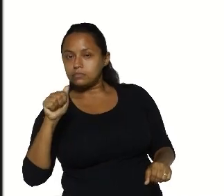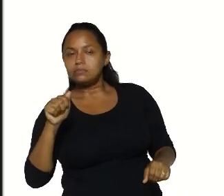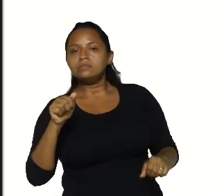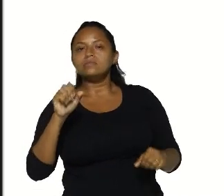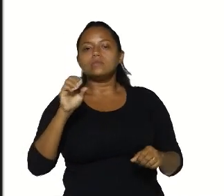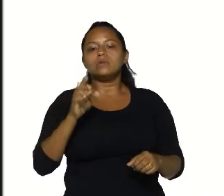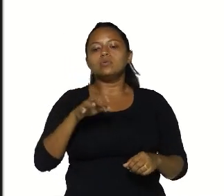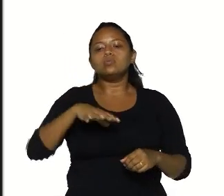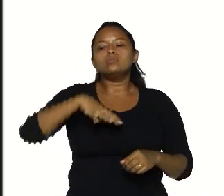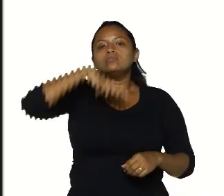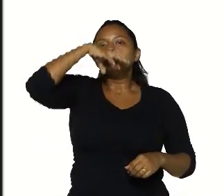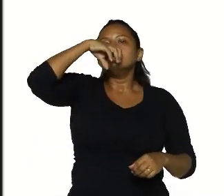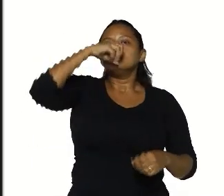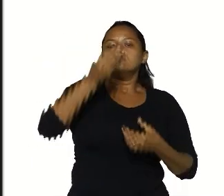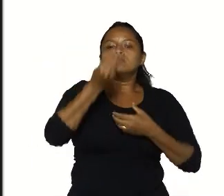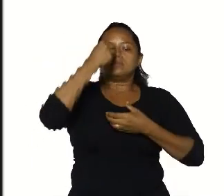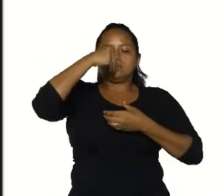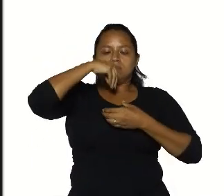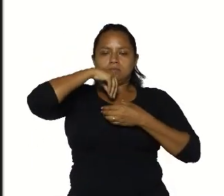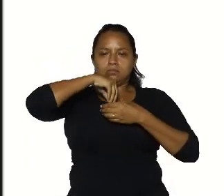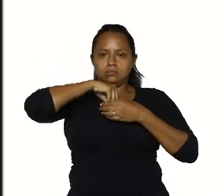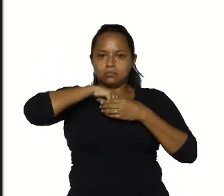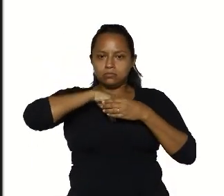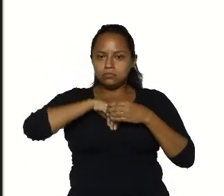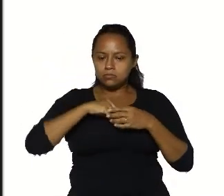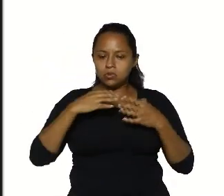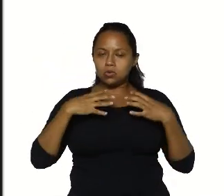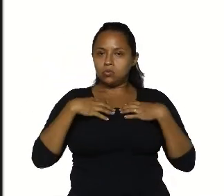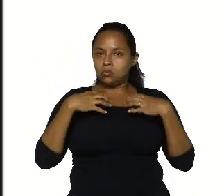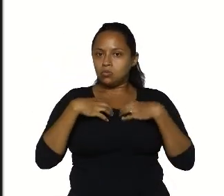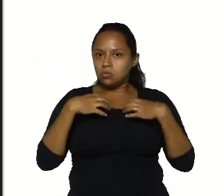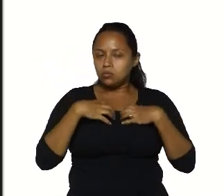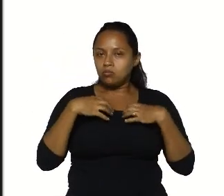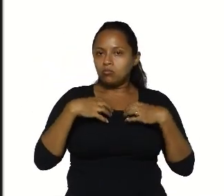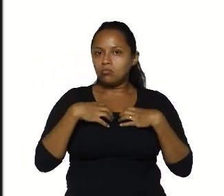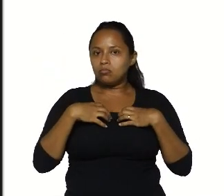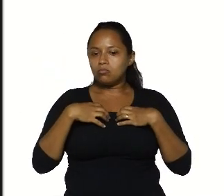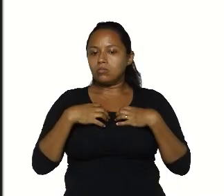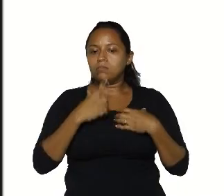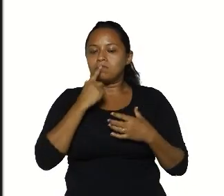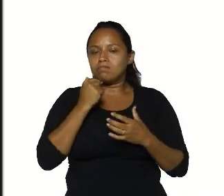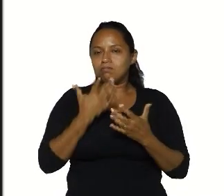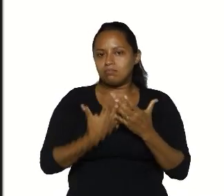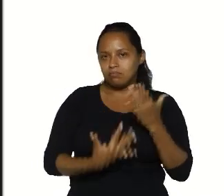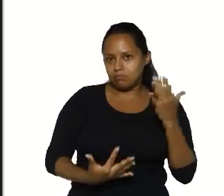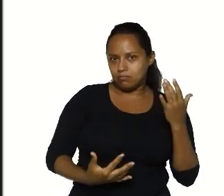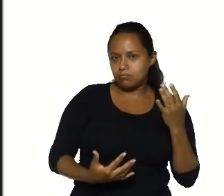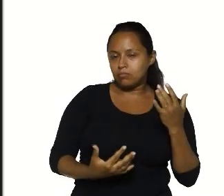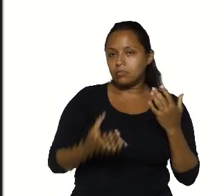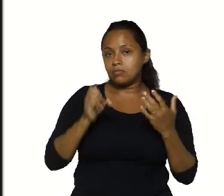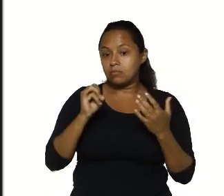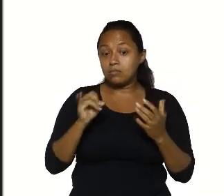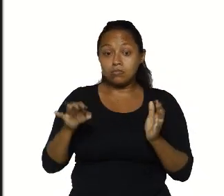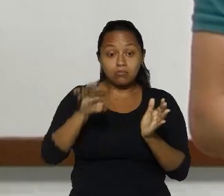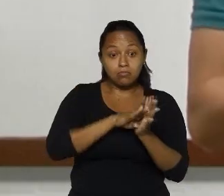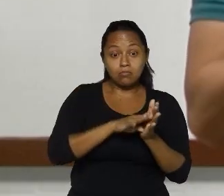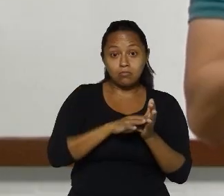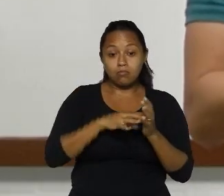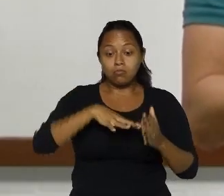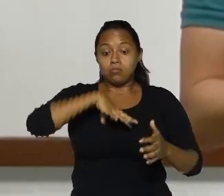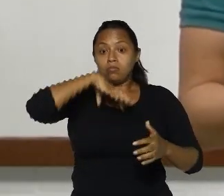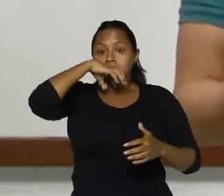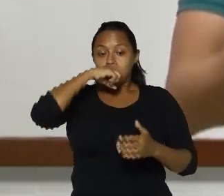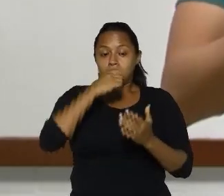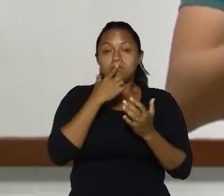seu corpo, ele vai passar do alvéolo pulmonar para o sangue. Chegando no sangue,